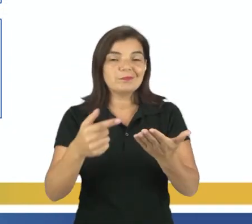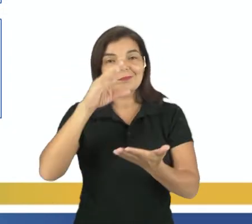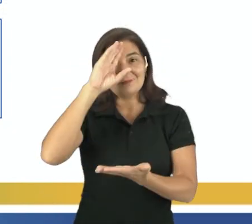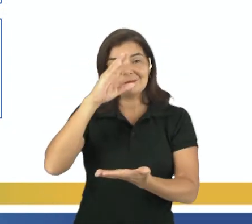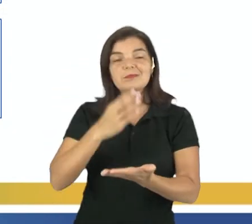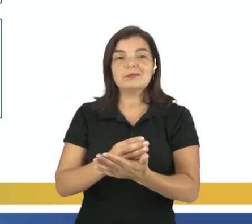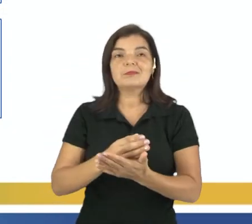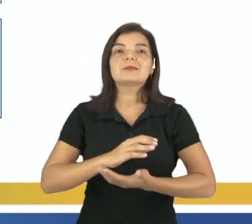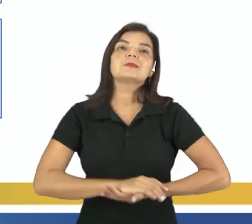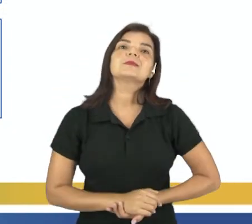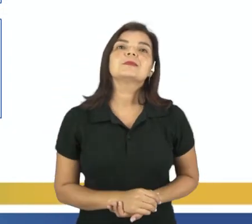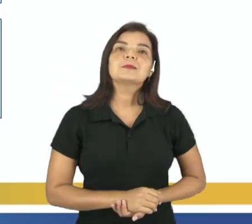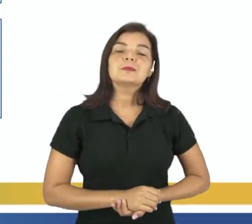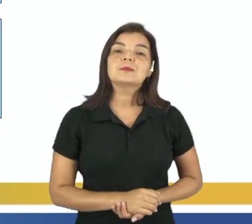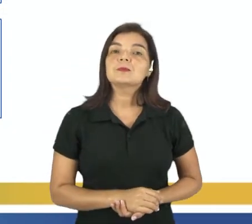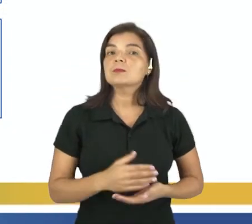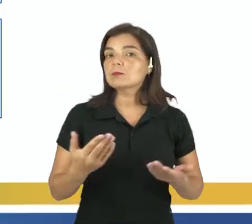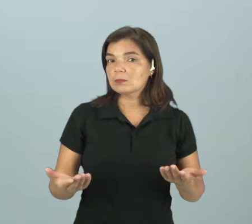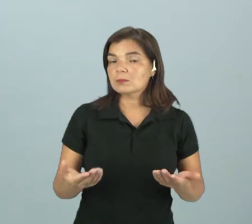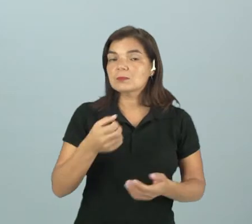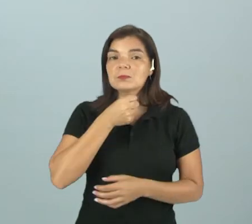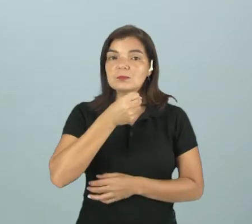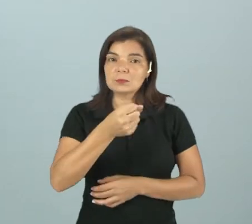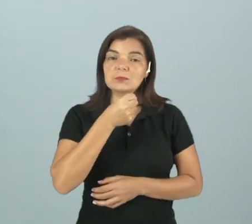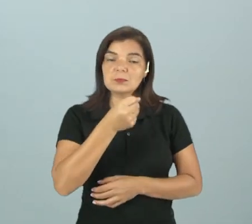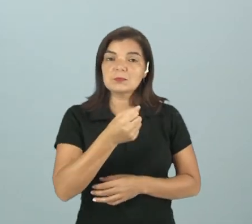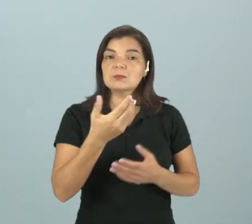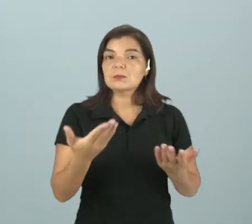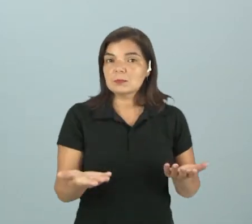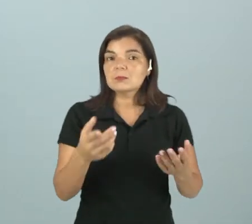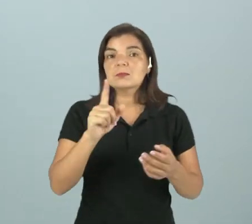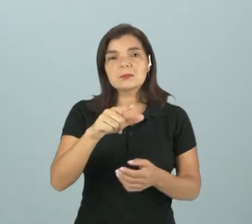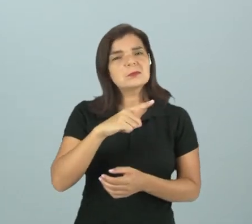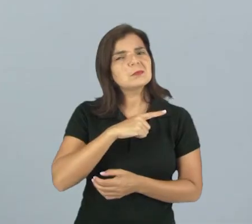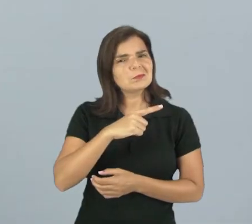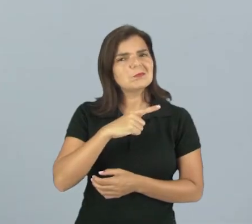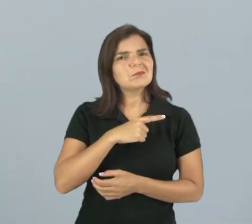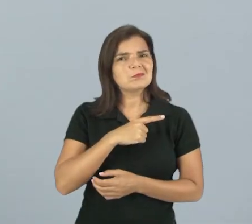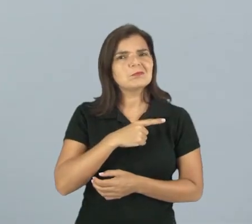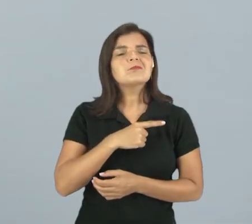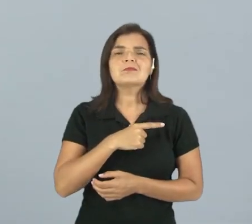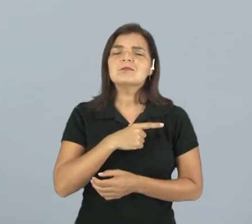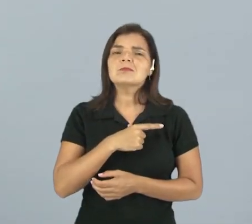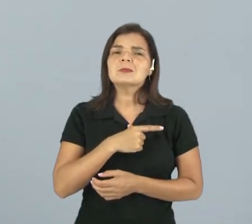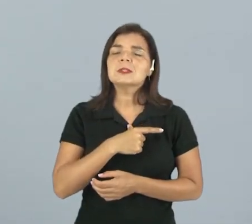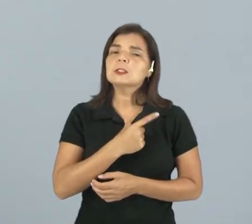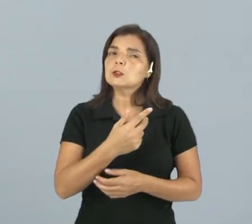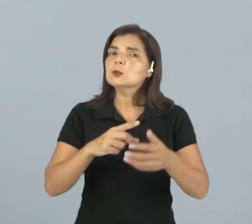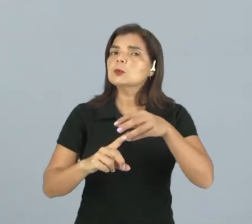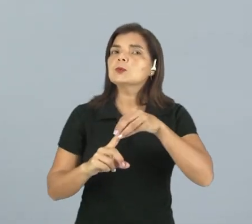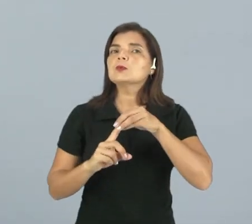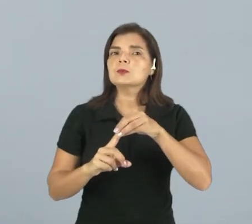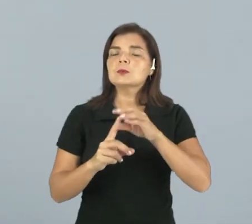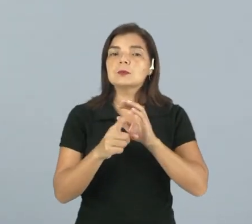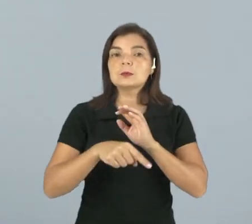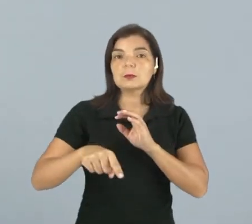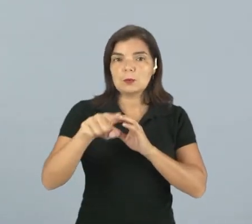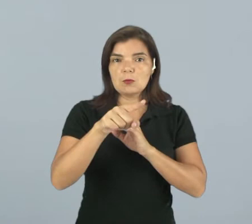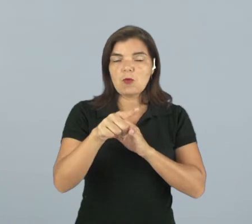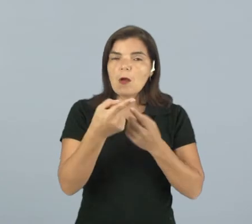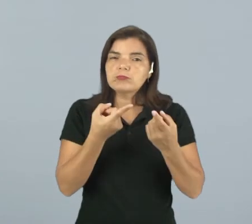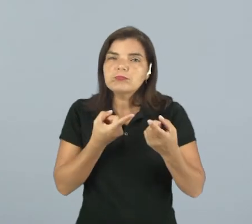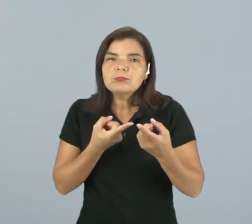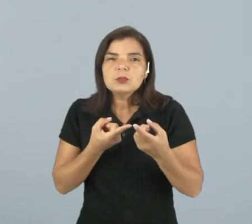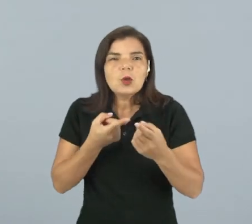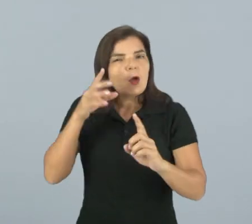jornal acredita. Então, as reportagens, gente, elas têm esse intuito de te